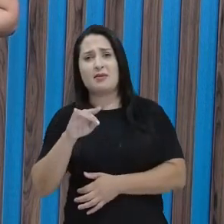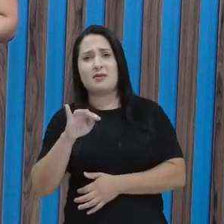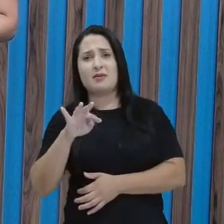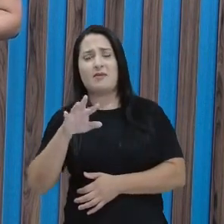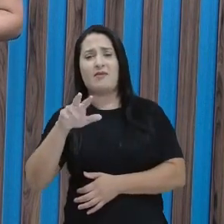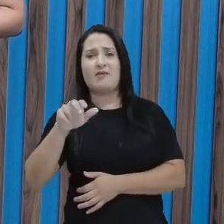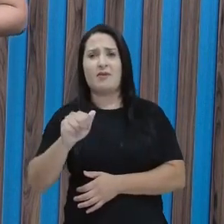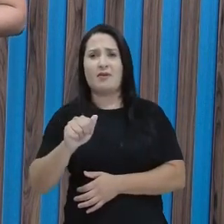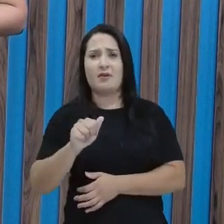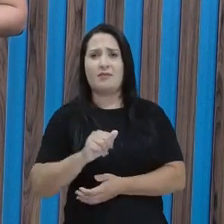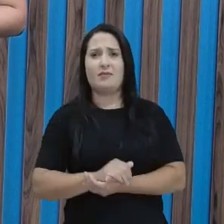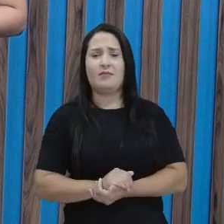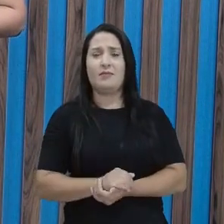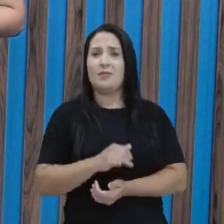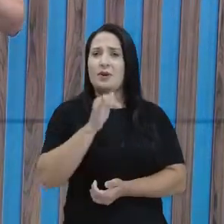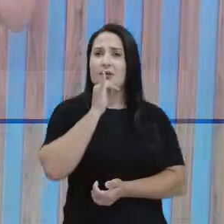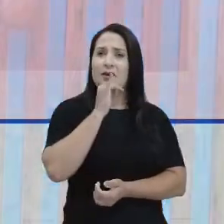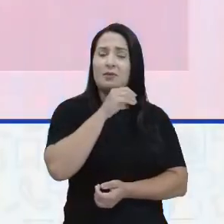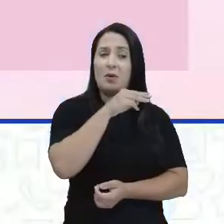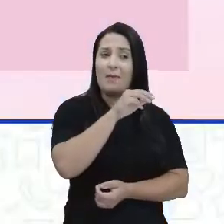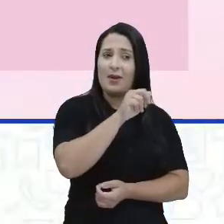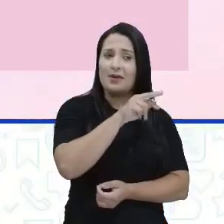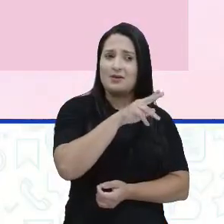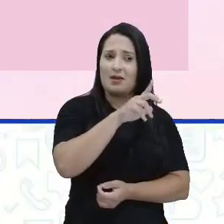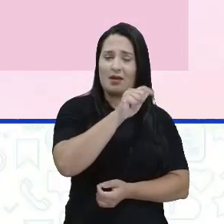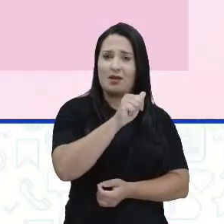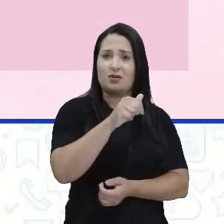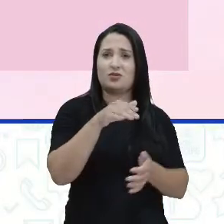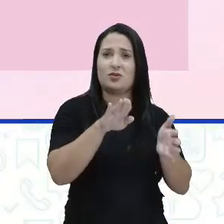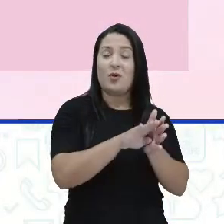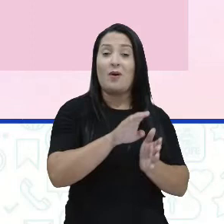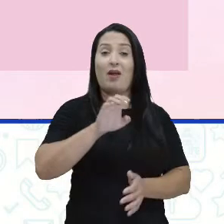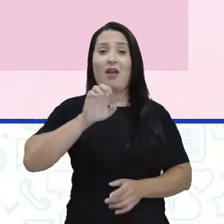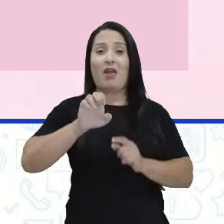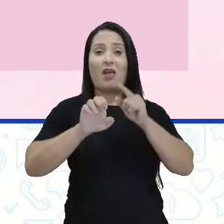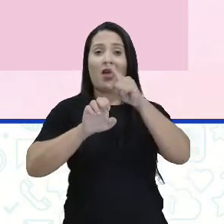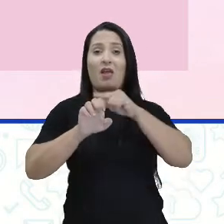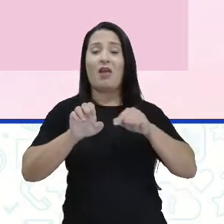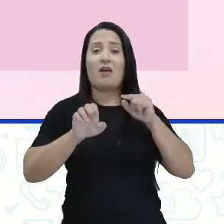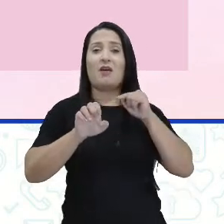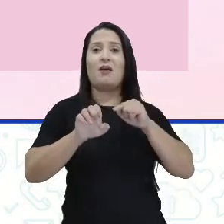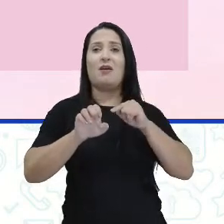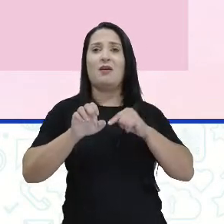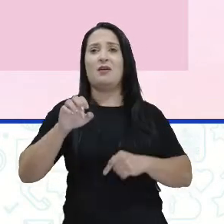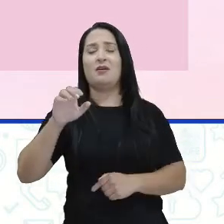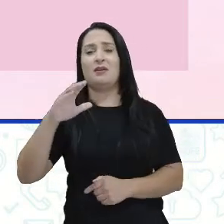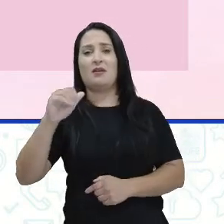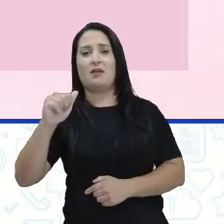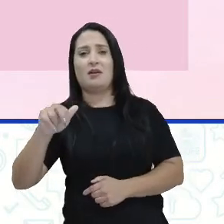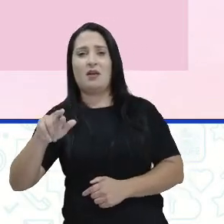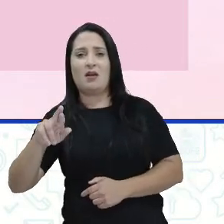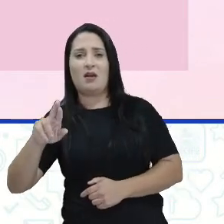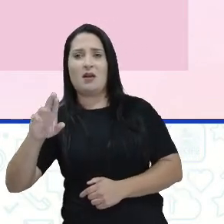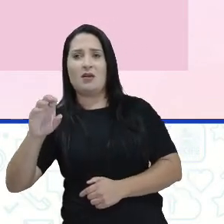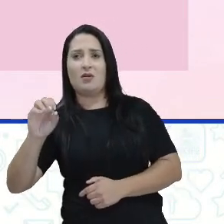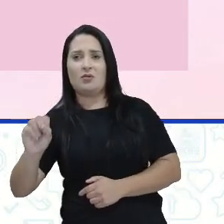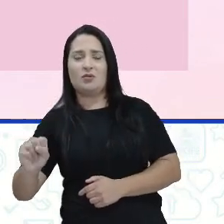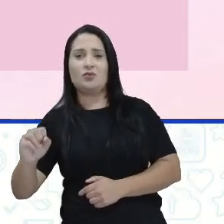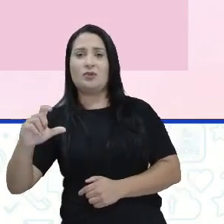chegou e Carlos saiu. Mas como elas são orações que não estão